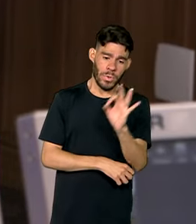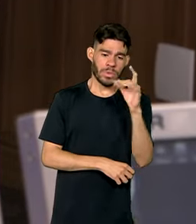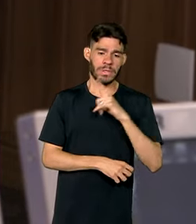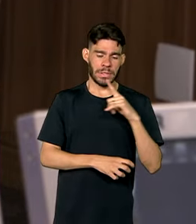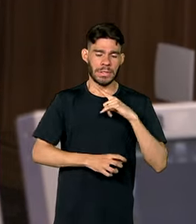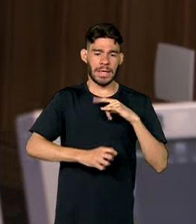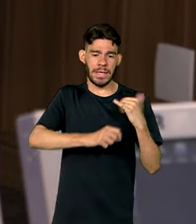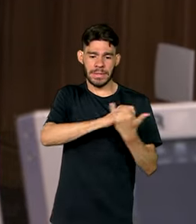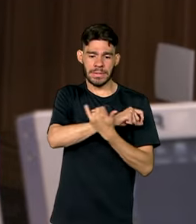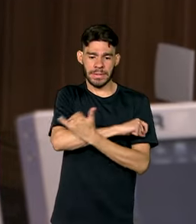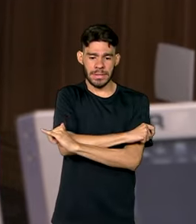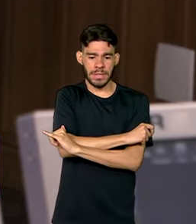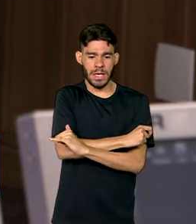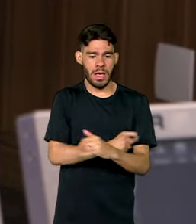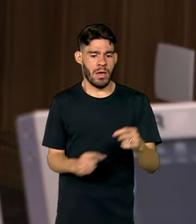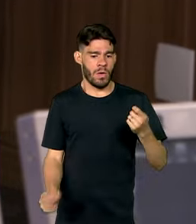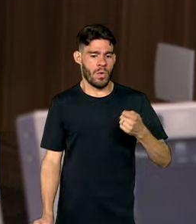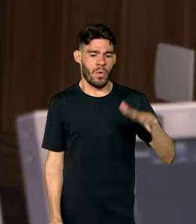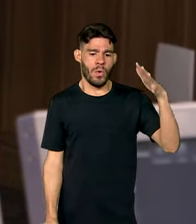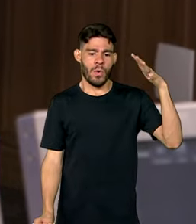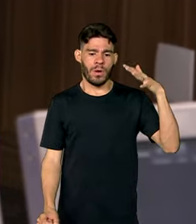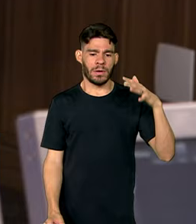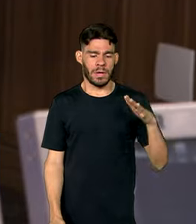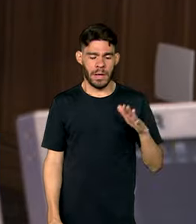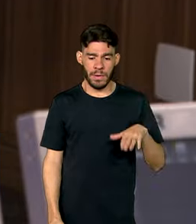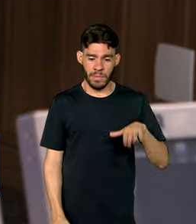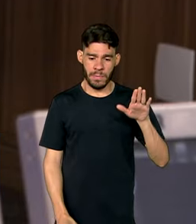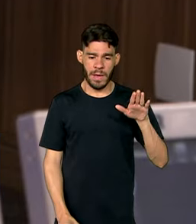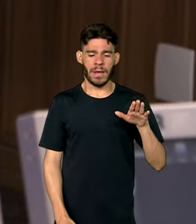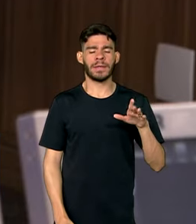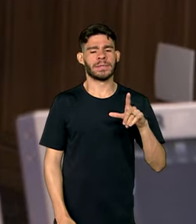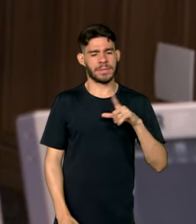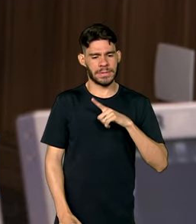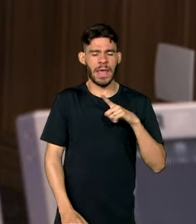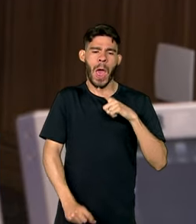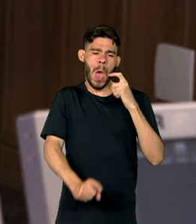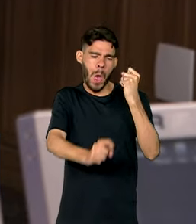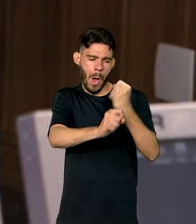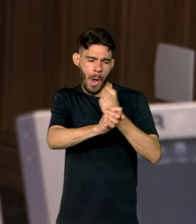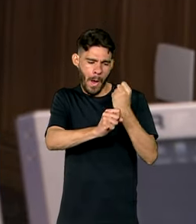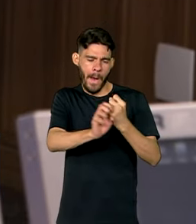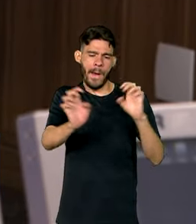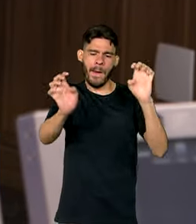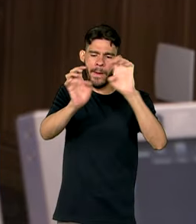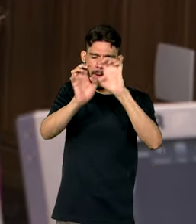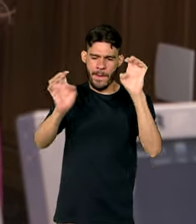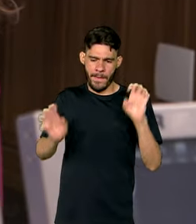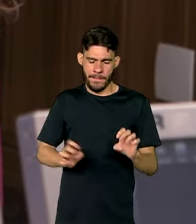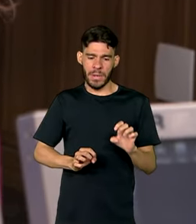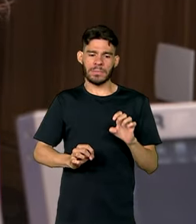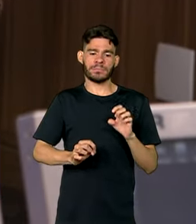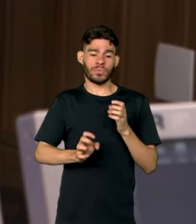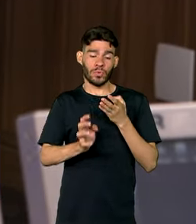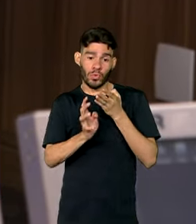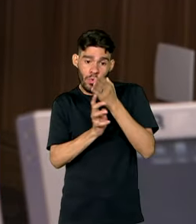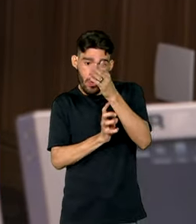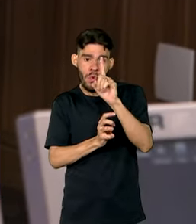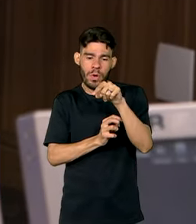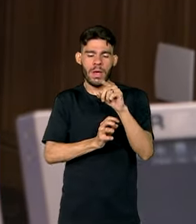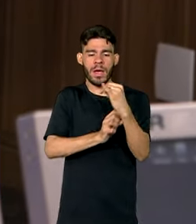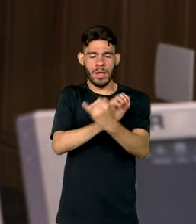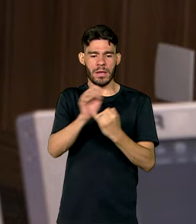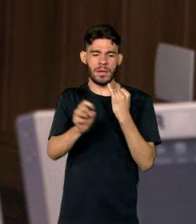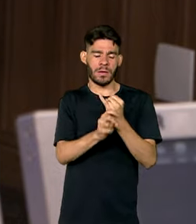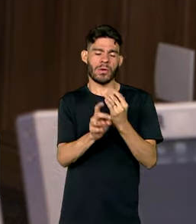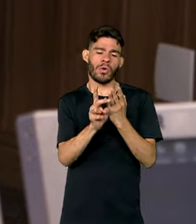dinheiro mais caro né É o que mais custa para para levar a obra a infraestrutura então é um eixo é a conectividade a gente